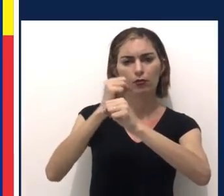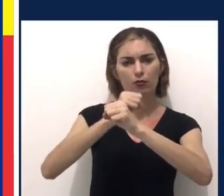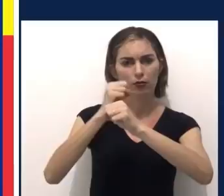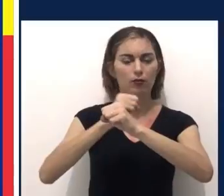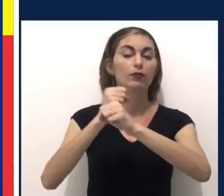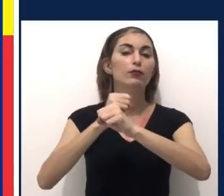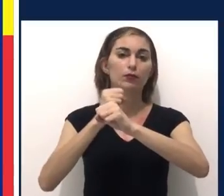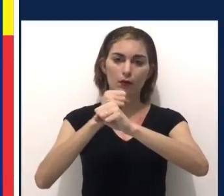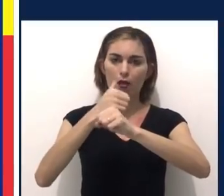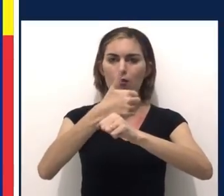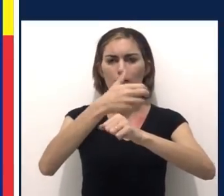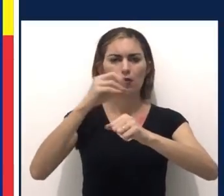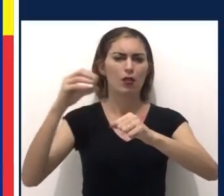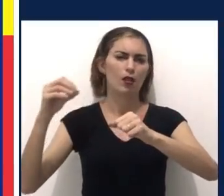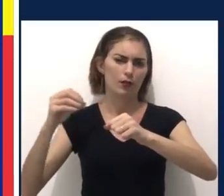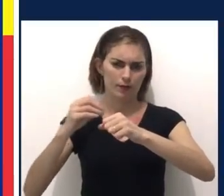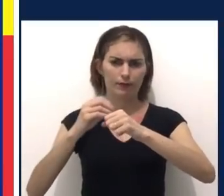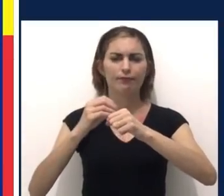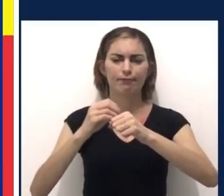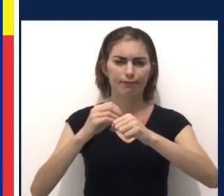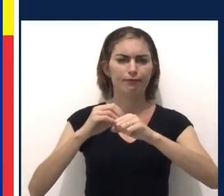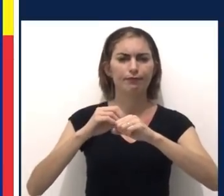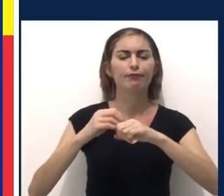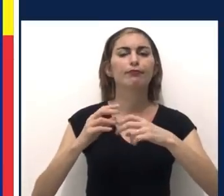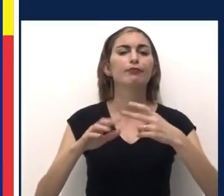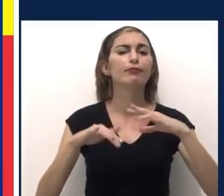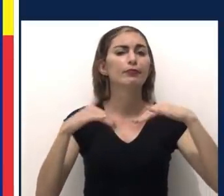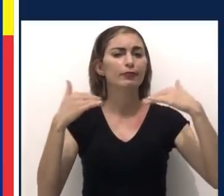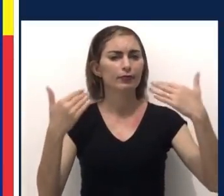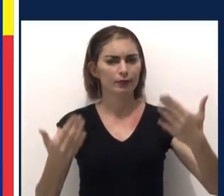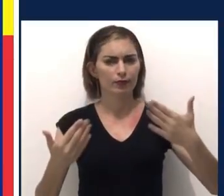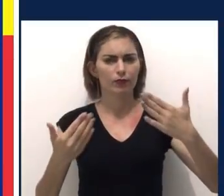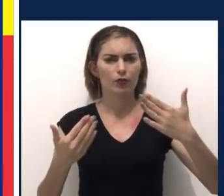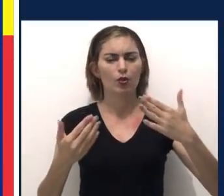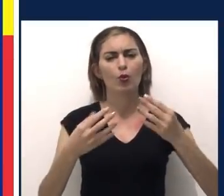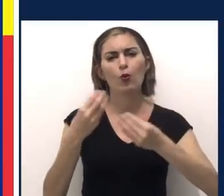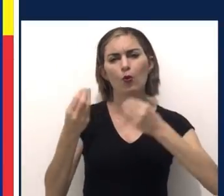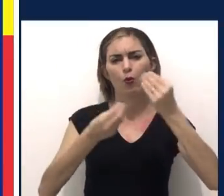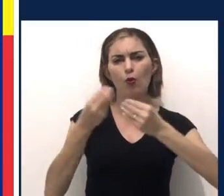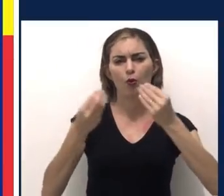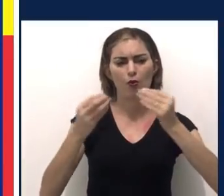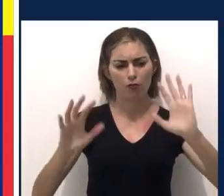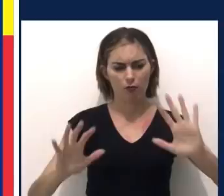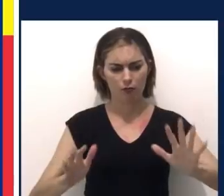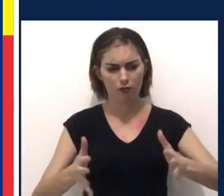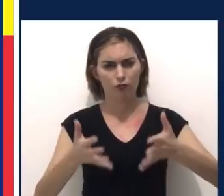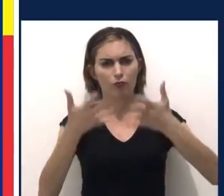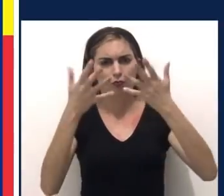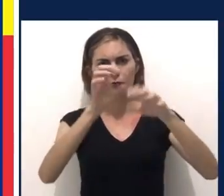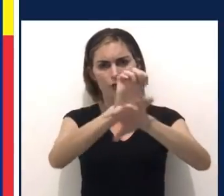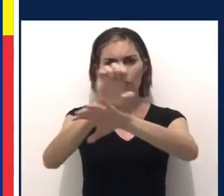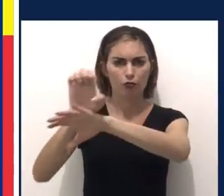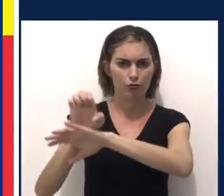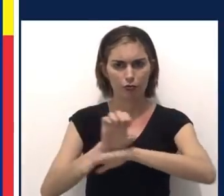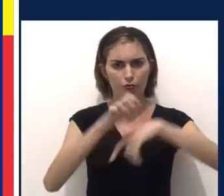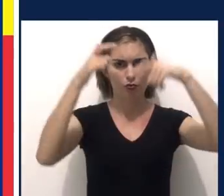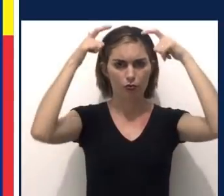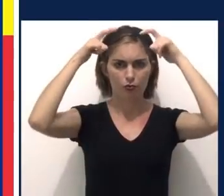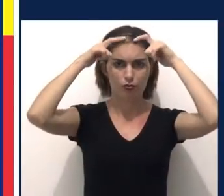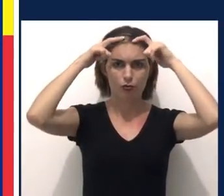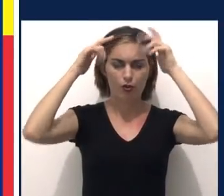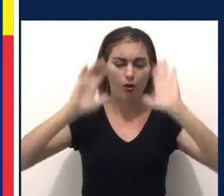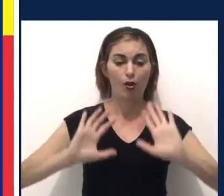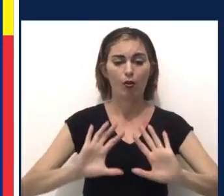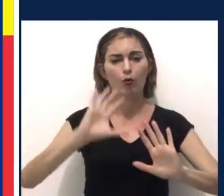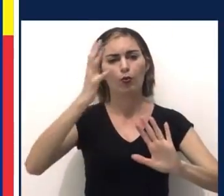Anos. Eita! E a Guerra das Duas Rosas. Então, esse fortalecimento do Estado